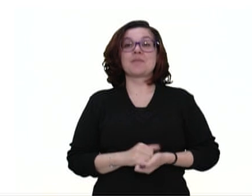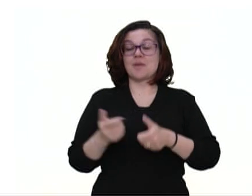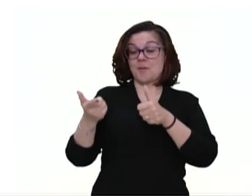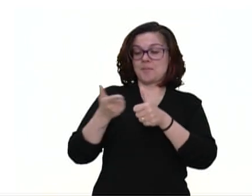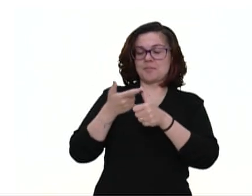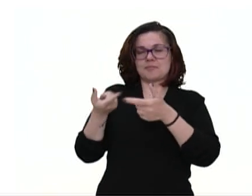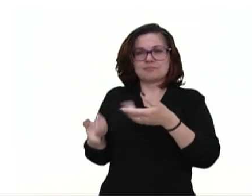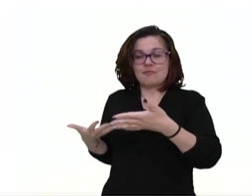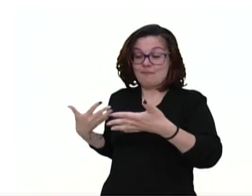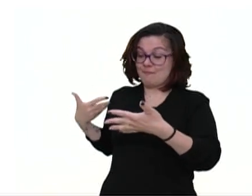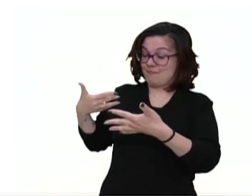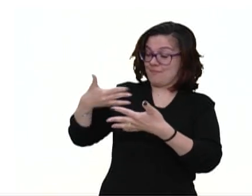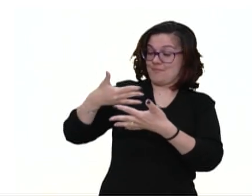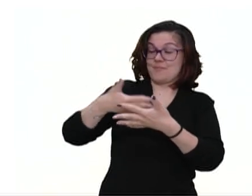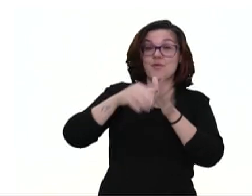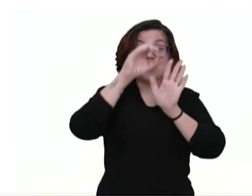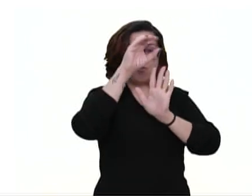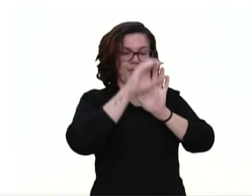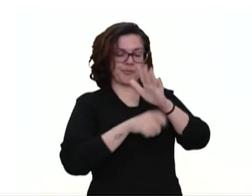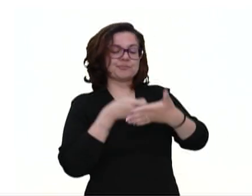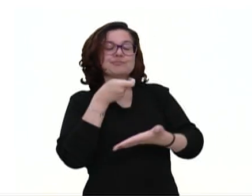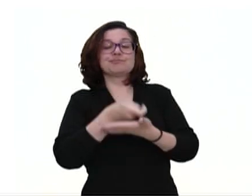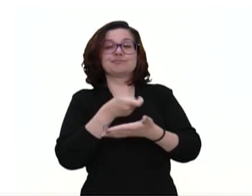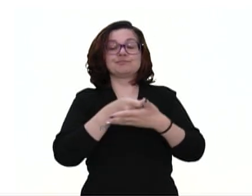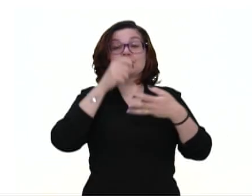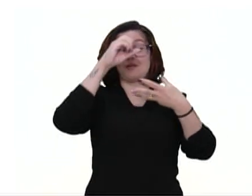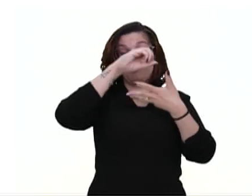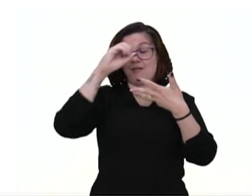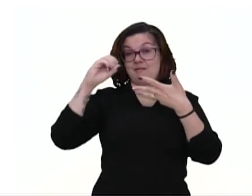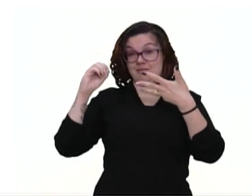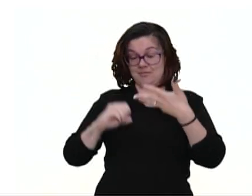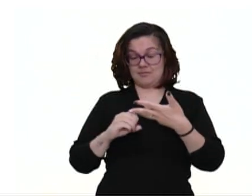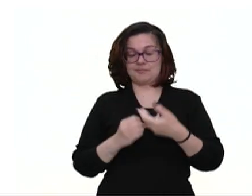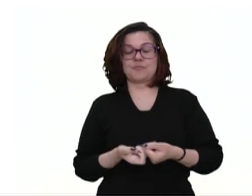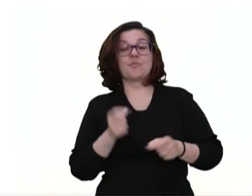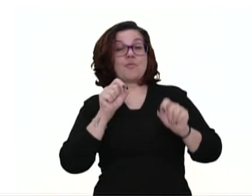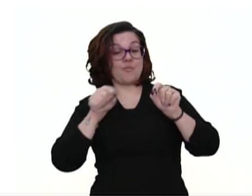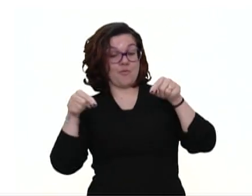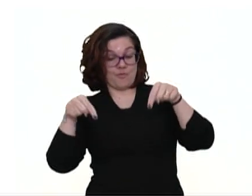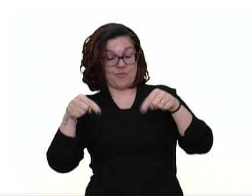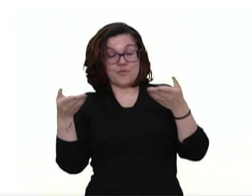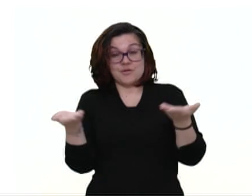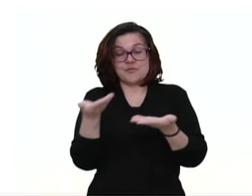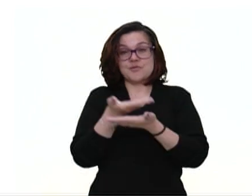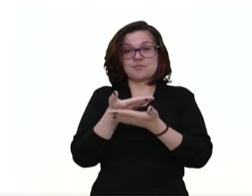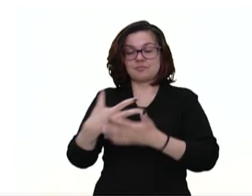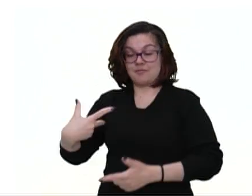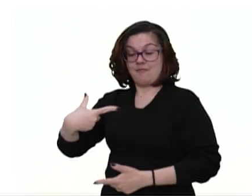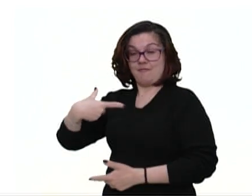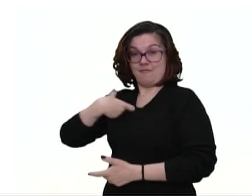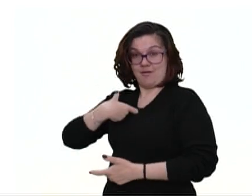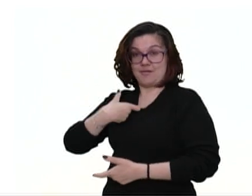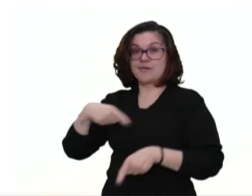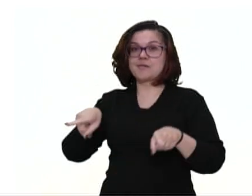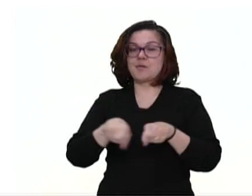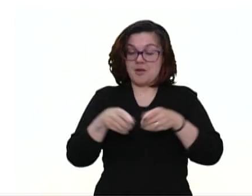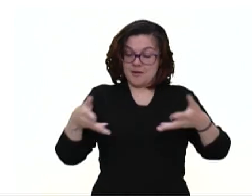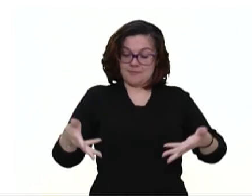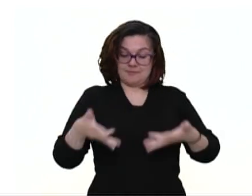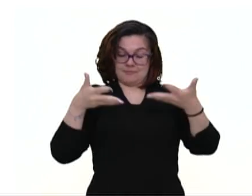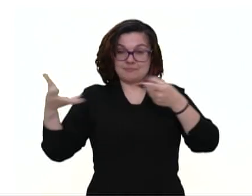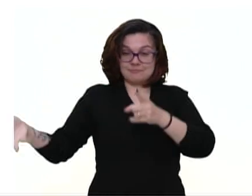vamos retomar conteúdos que são cobrados no Enem, entre eles, na aula de hoje, a Era Vargas, a ascensão dos